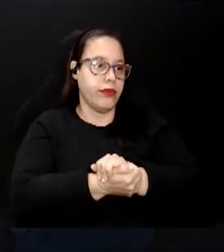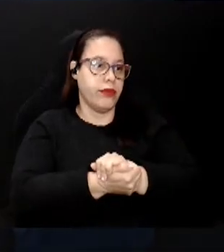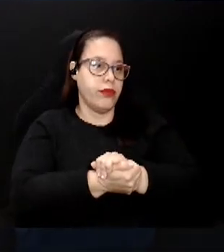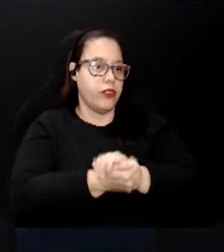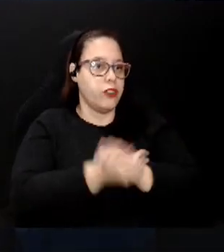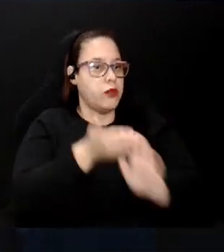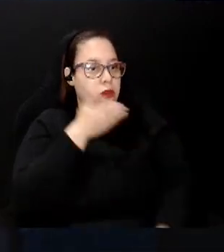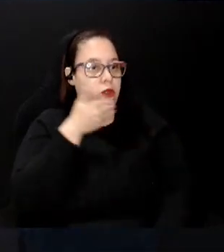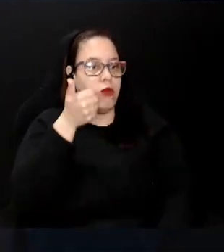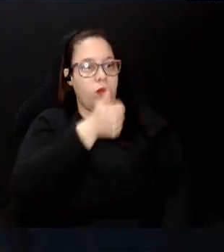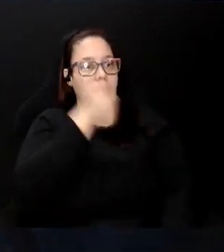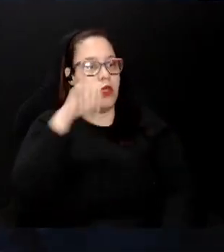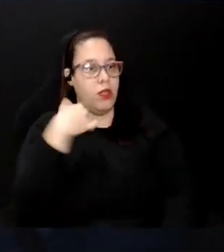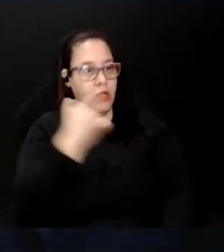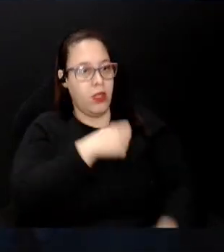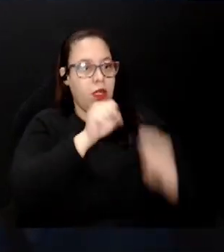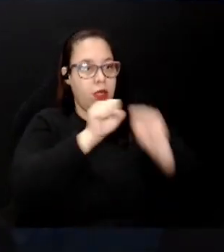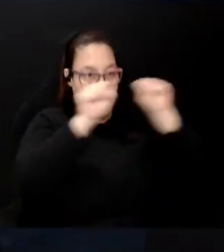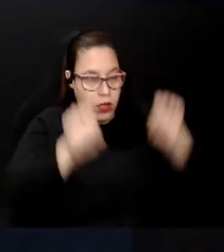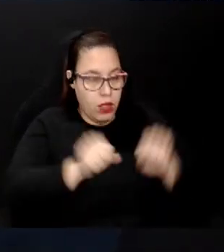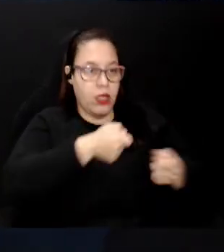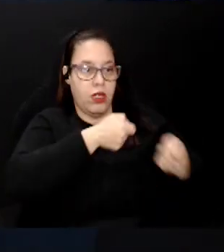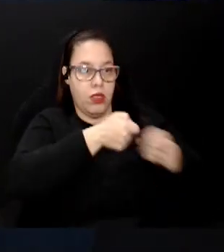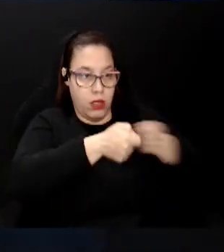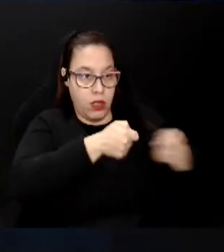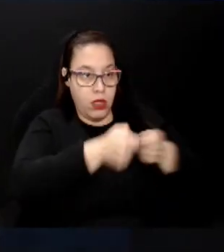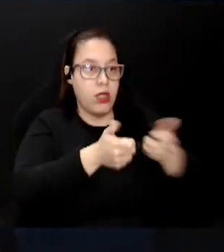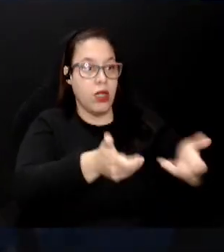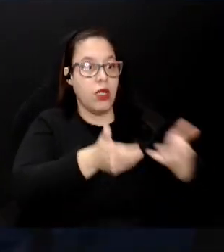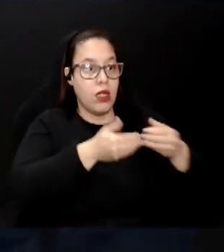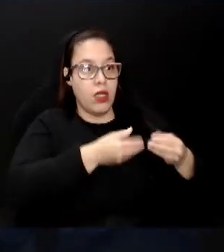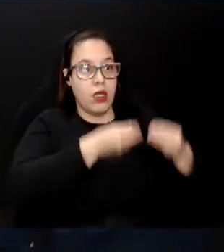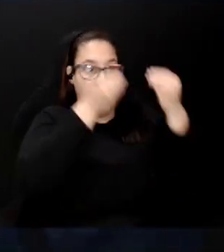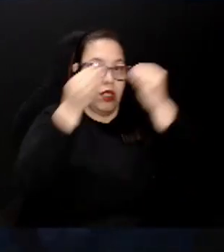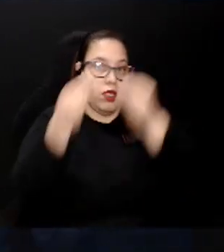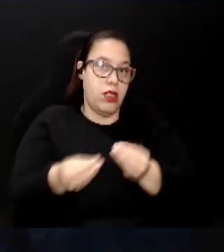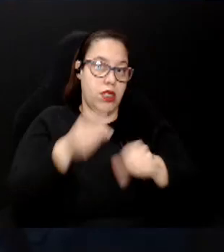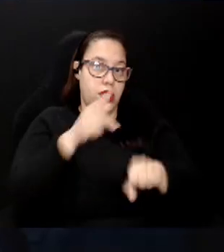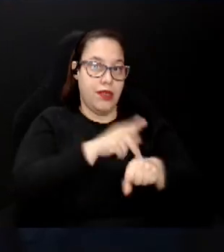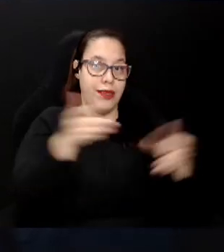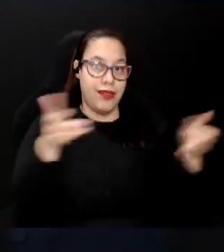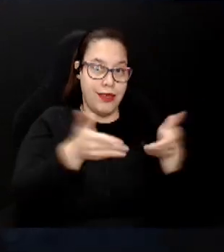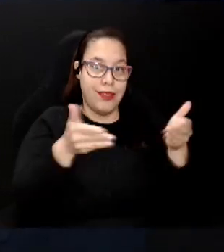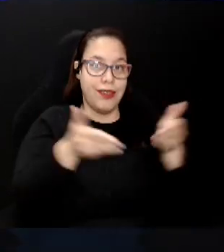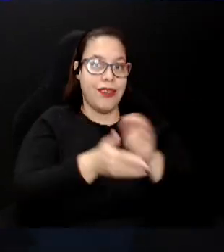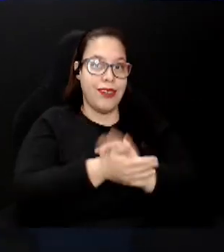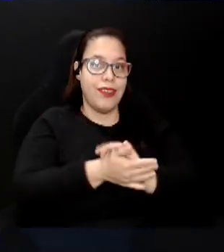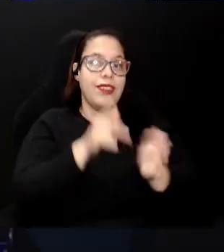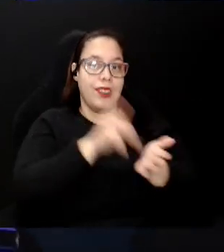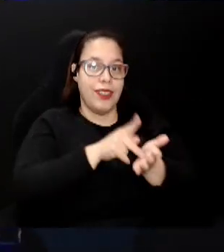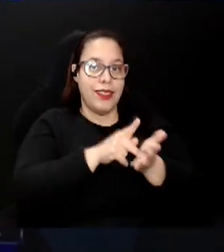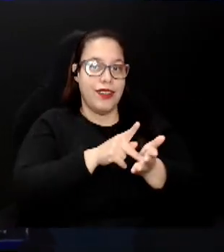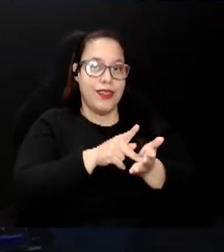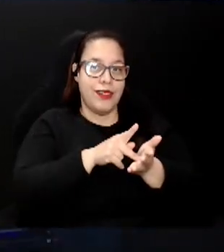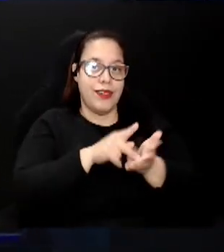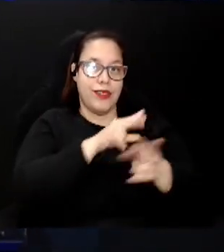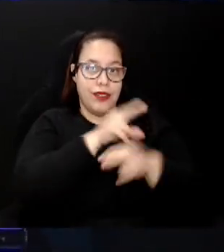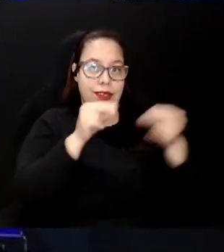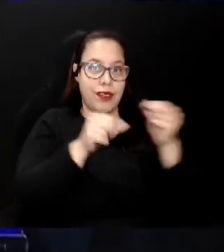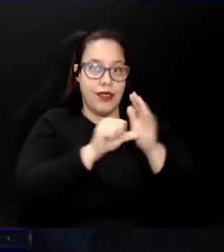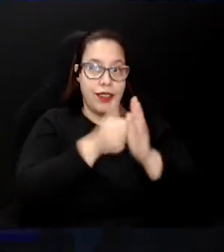nossos sistemas de controle. E eu quero passar esse troféu agora para quem realmente merece. Primeiro o Paulo, né,